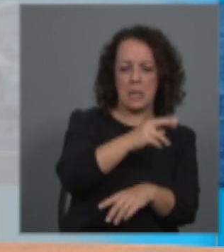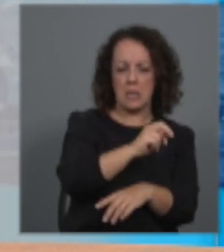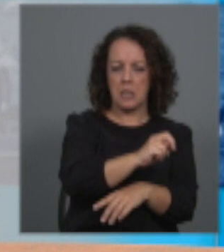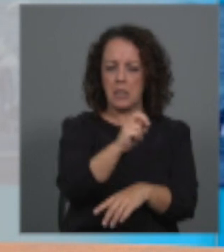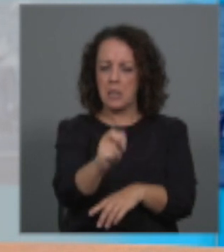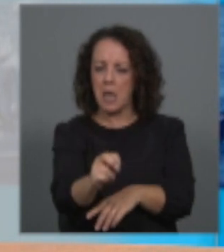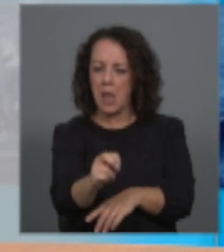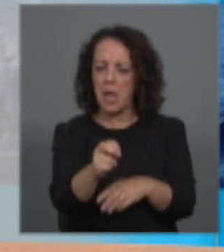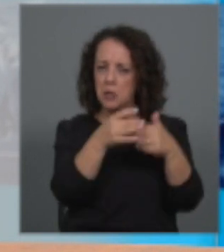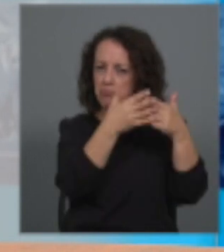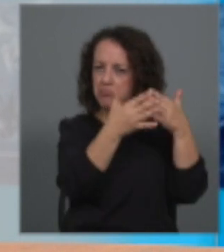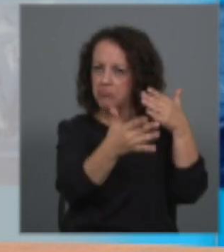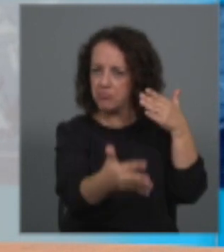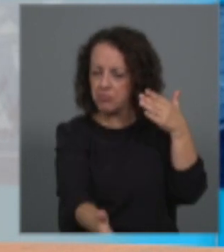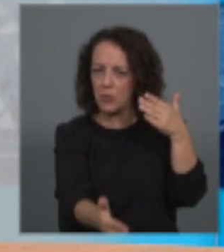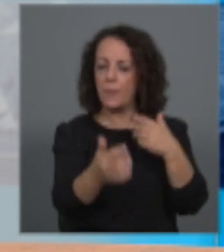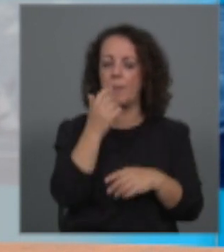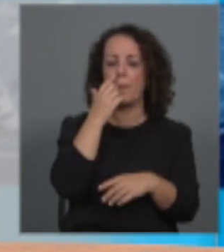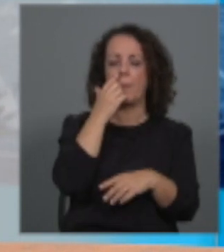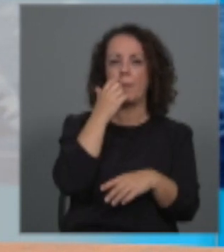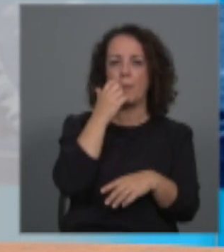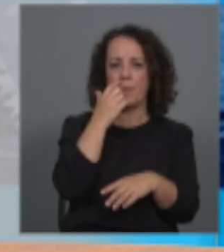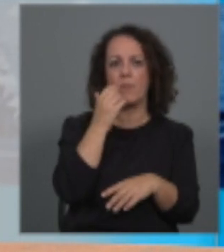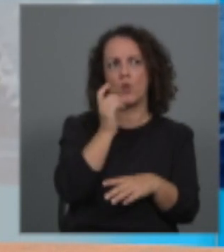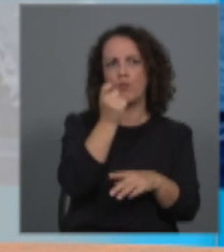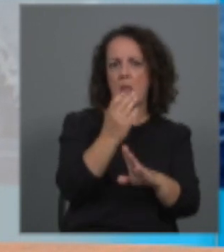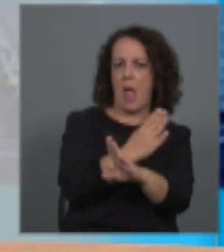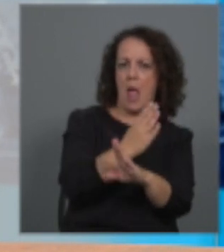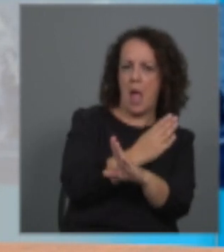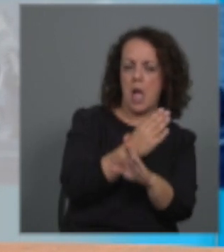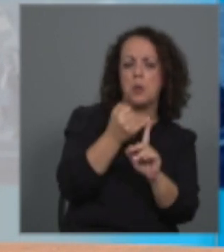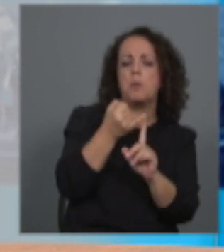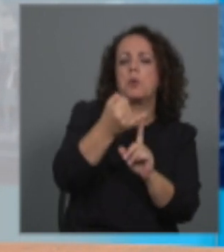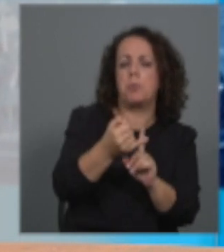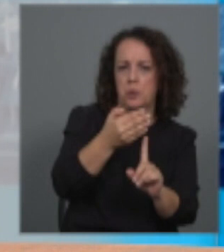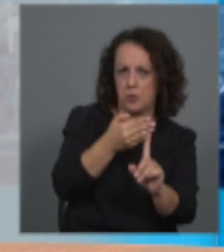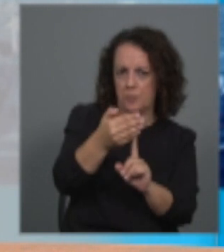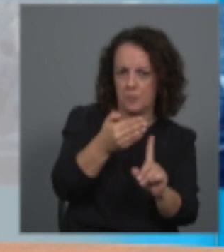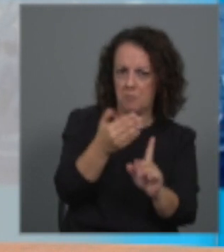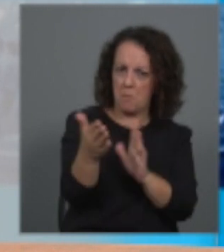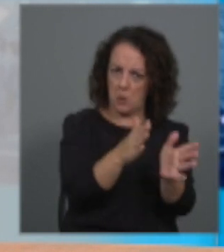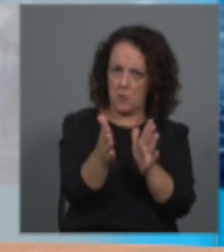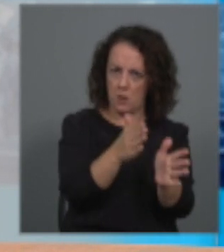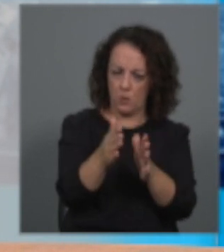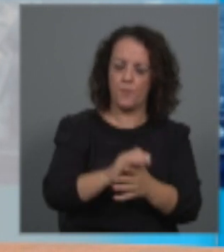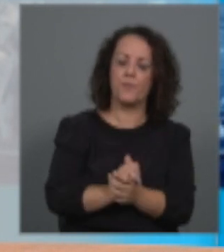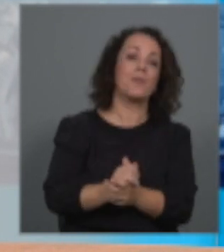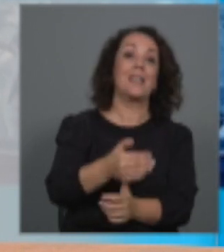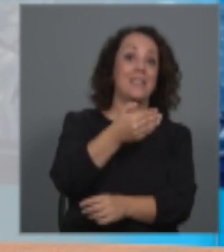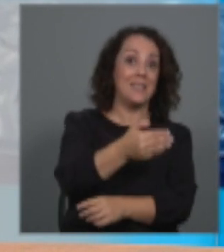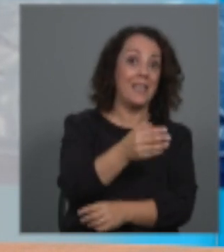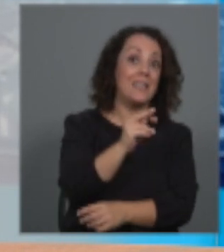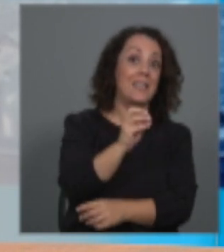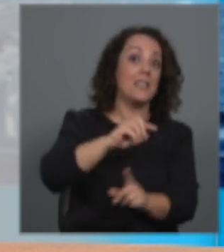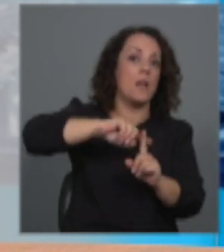733 e por aí abaixo, não é? Já um pouco antes e um pouco depois. À volta disso.